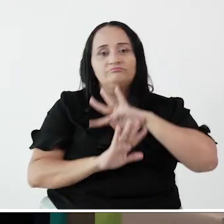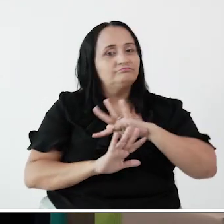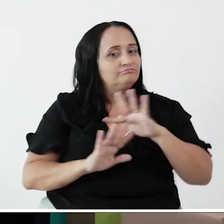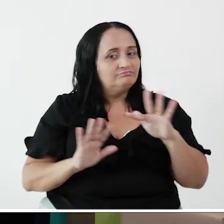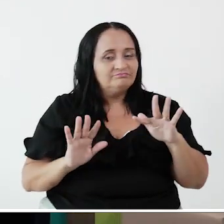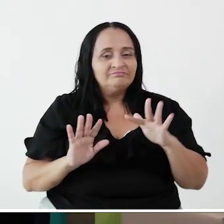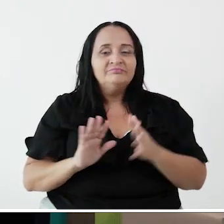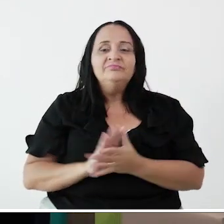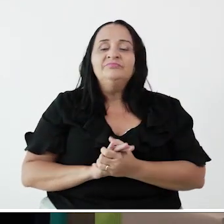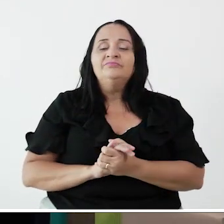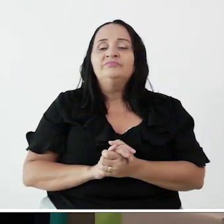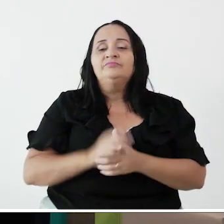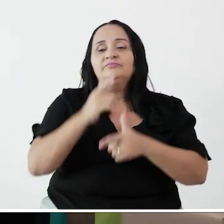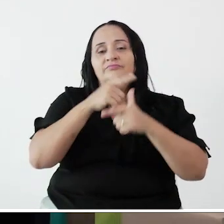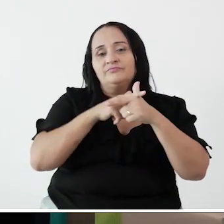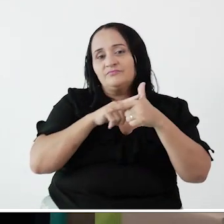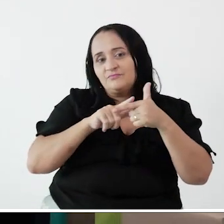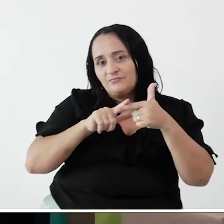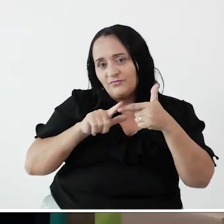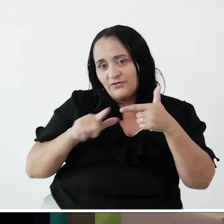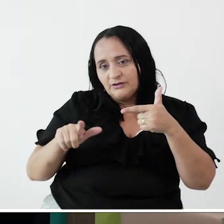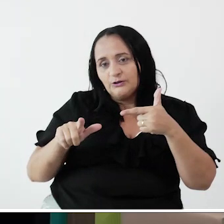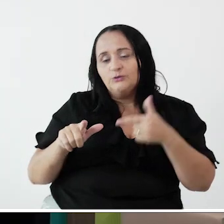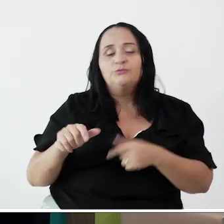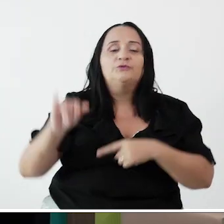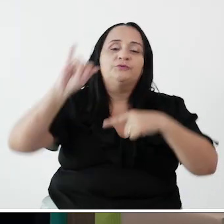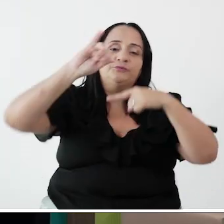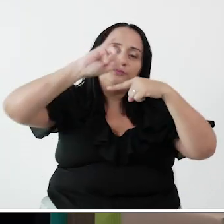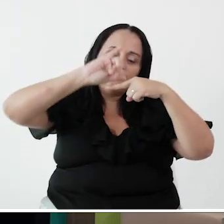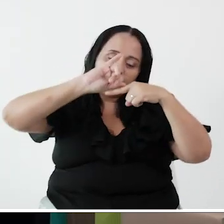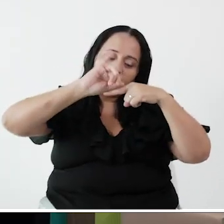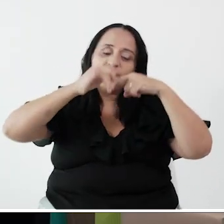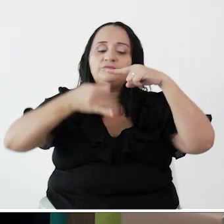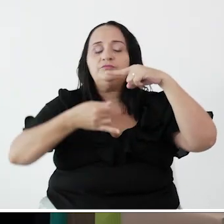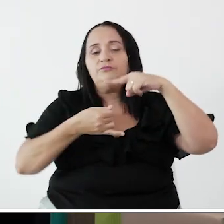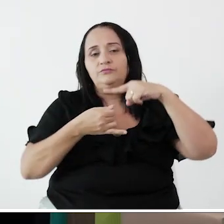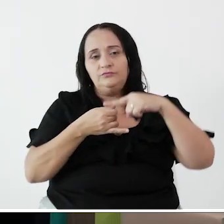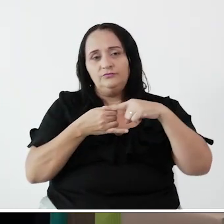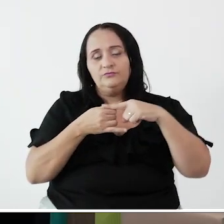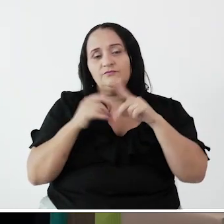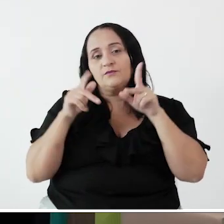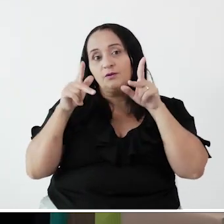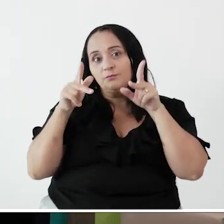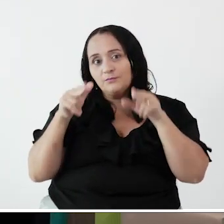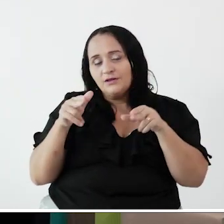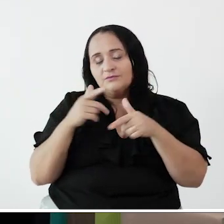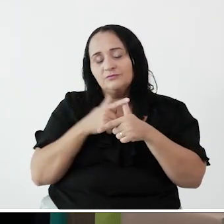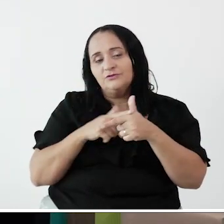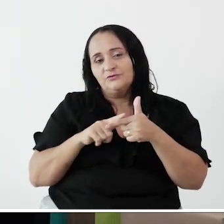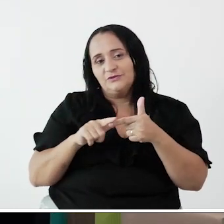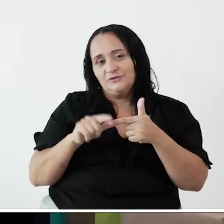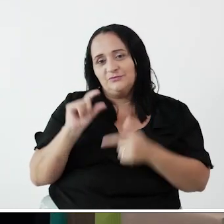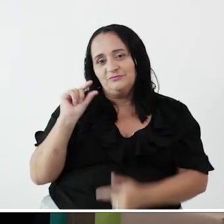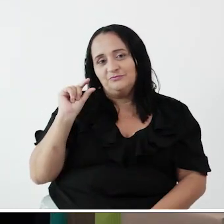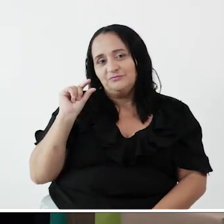Então, nós fizemos o quê? Dividimos o numerador e o denominador pelo